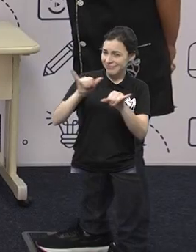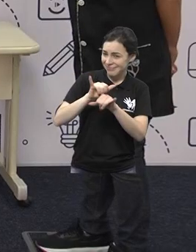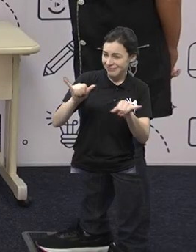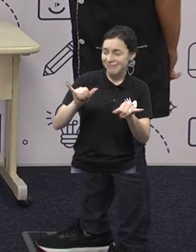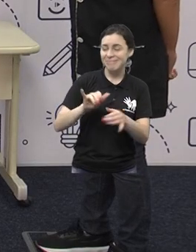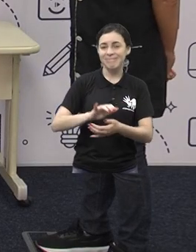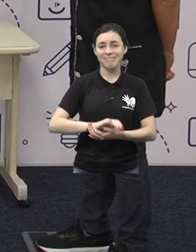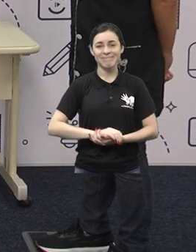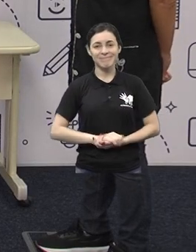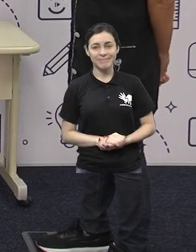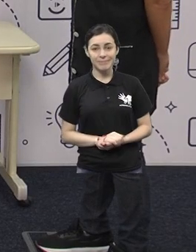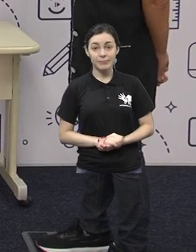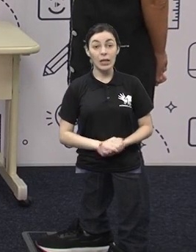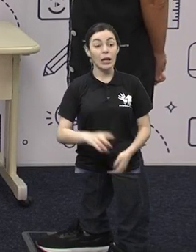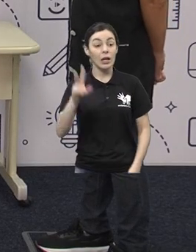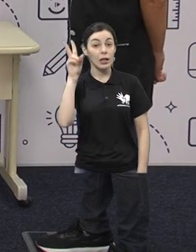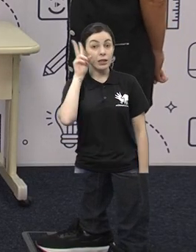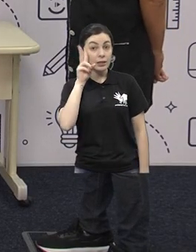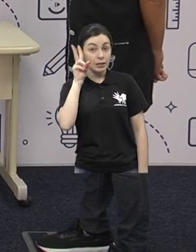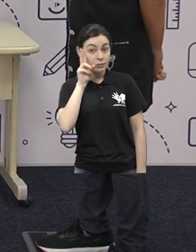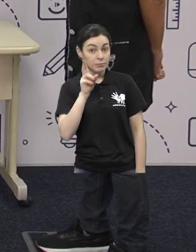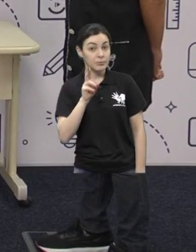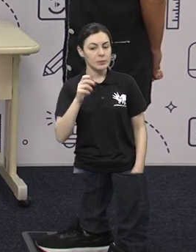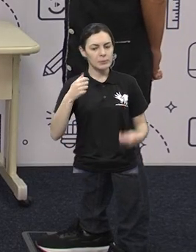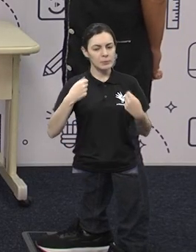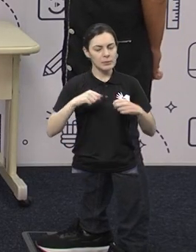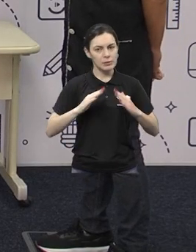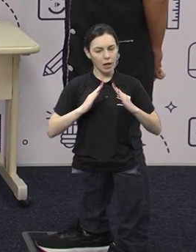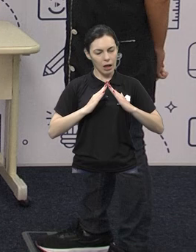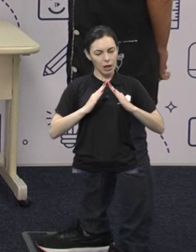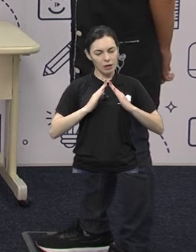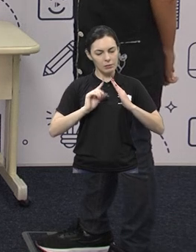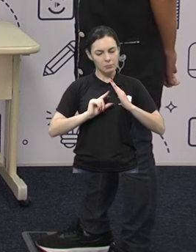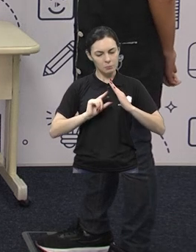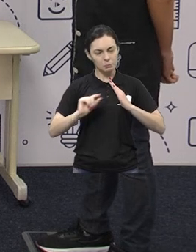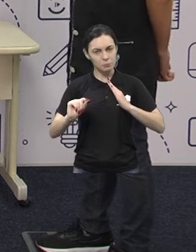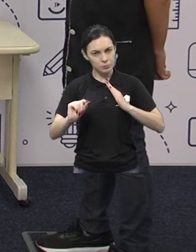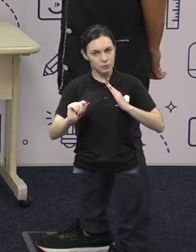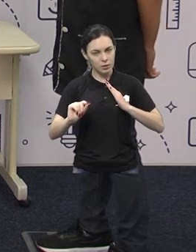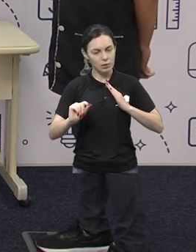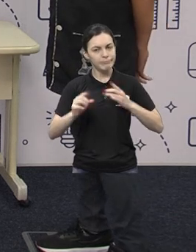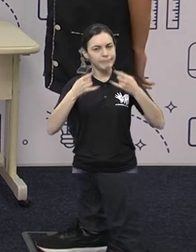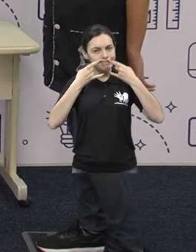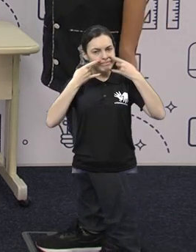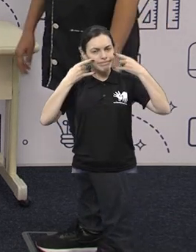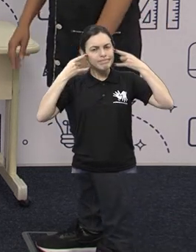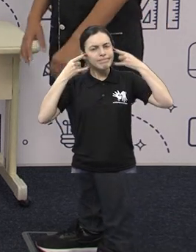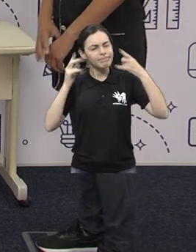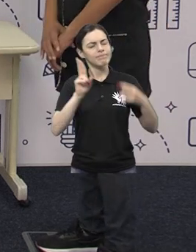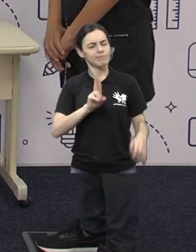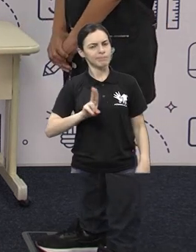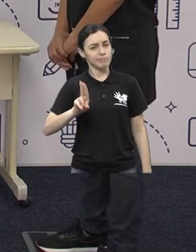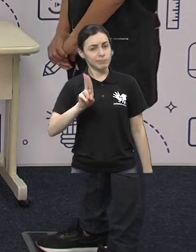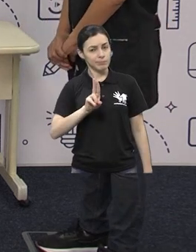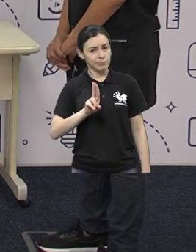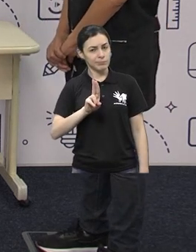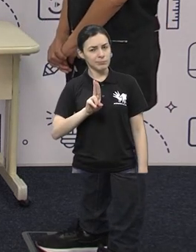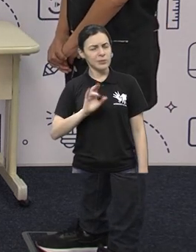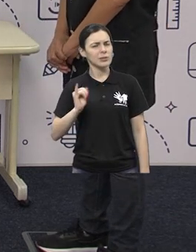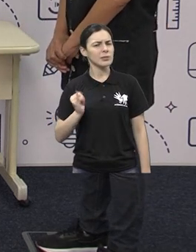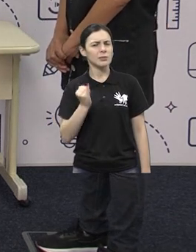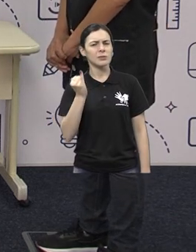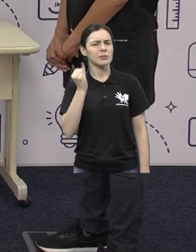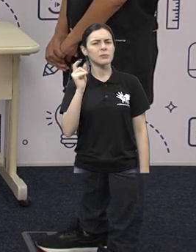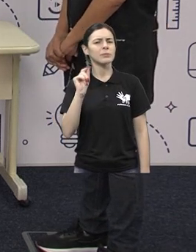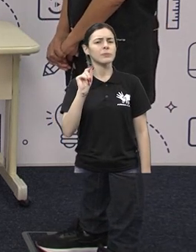obrigada, Max, pelo seu recado, né, Márcia? Lembre-se, se precisar de sair de casa, usem a máscara.